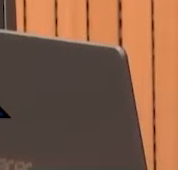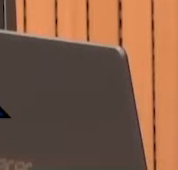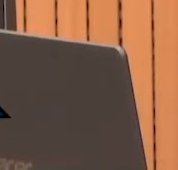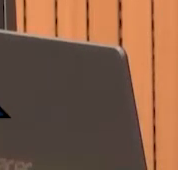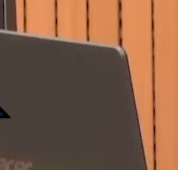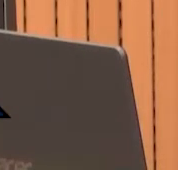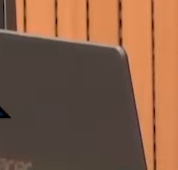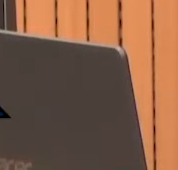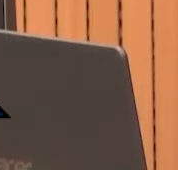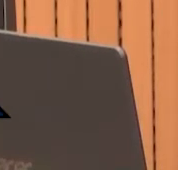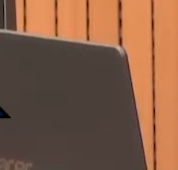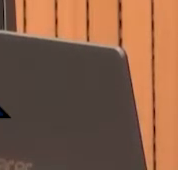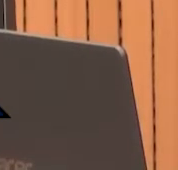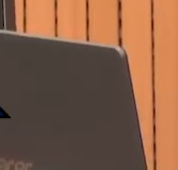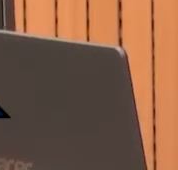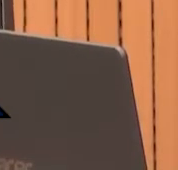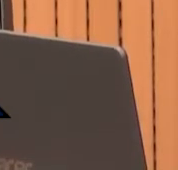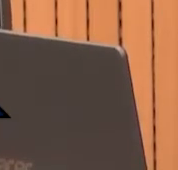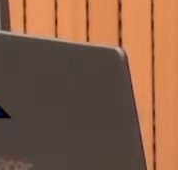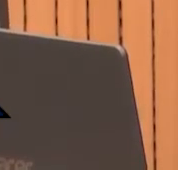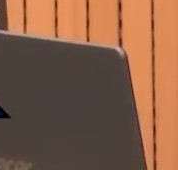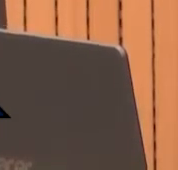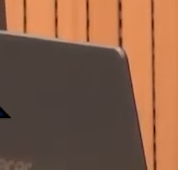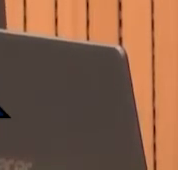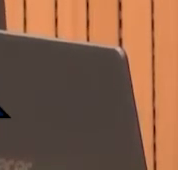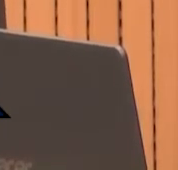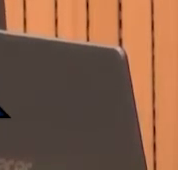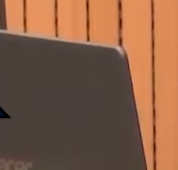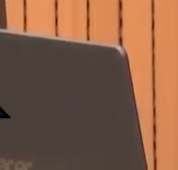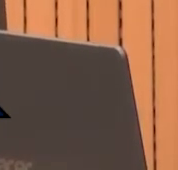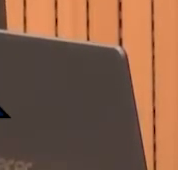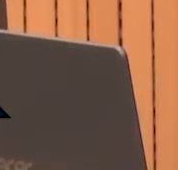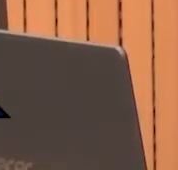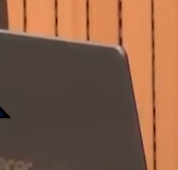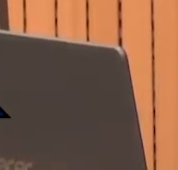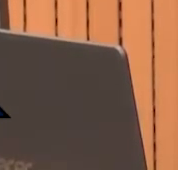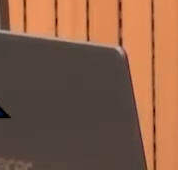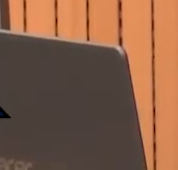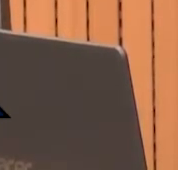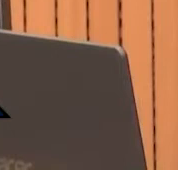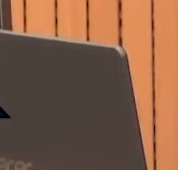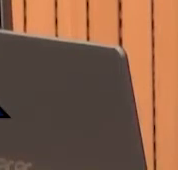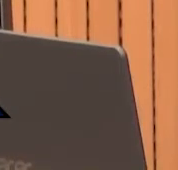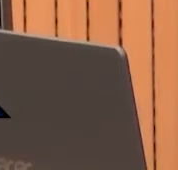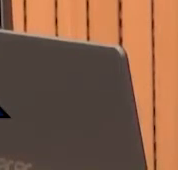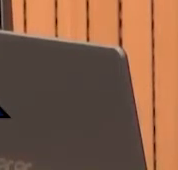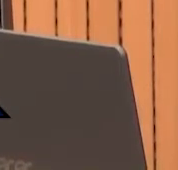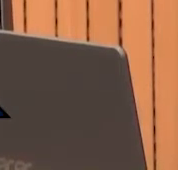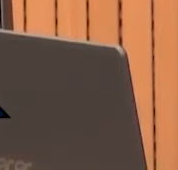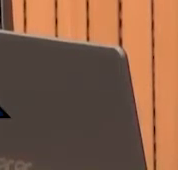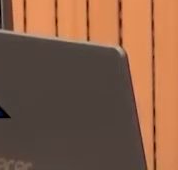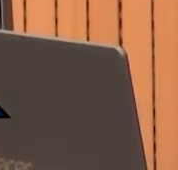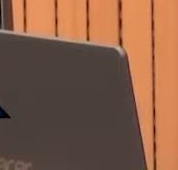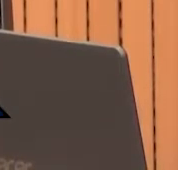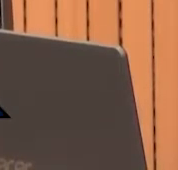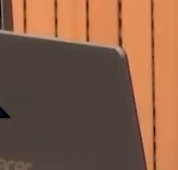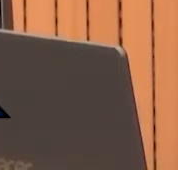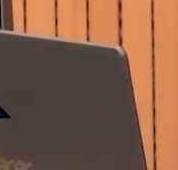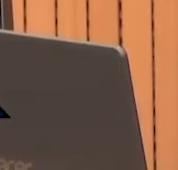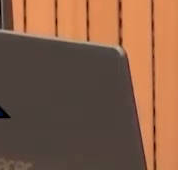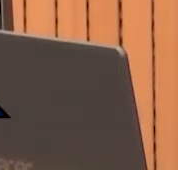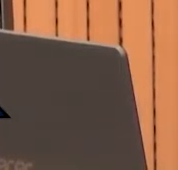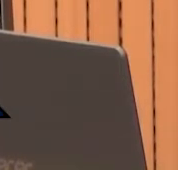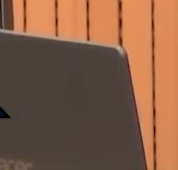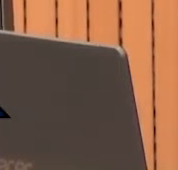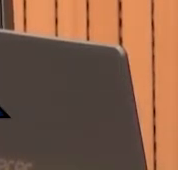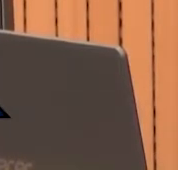stalker está aí para provar que tem muita gente que nem se conhece, mas é perseguida por outras pessoas, em especial as mulheres, e isso